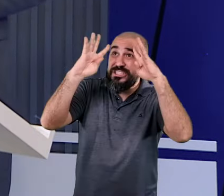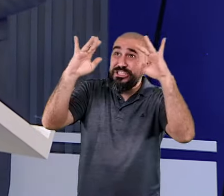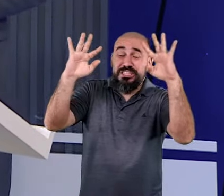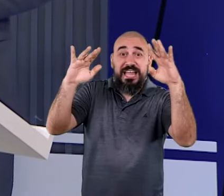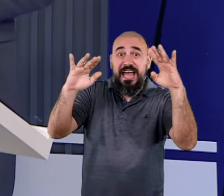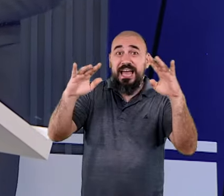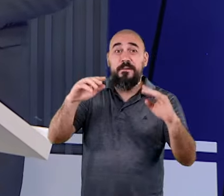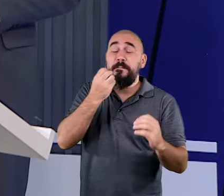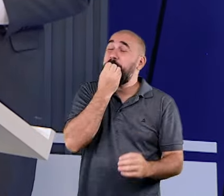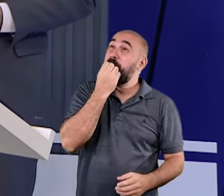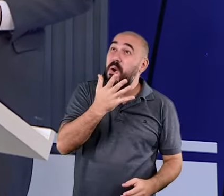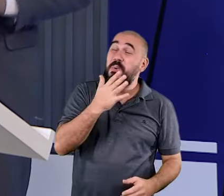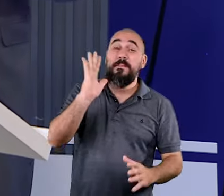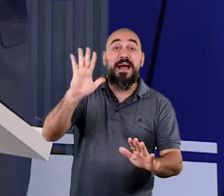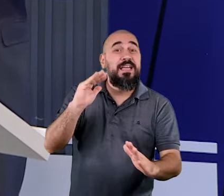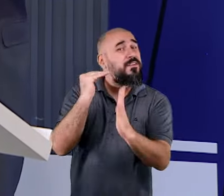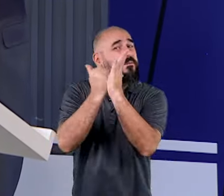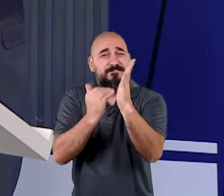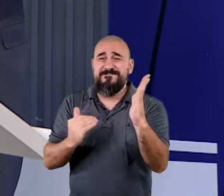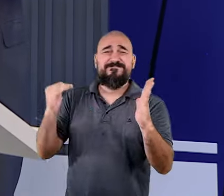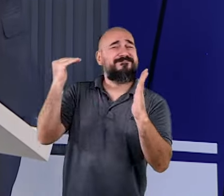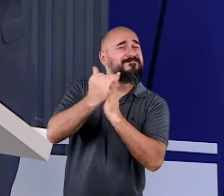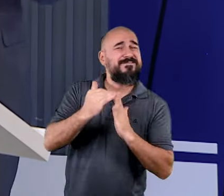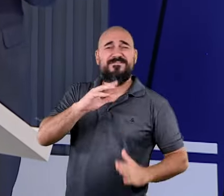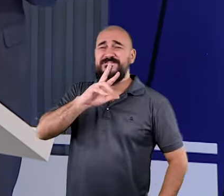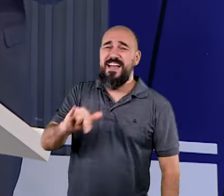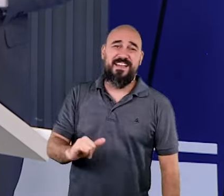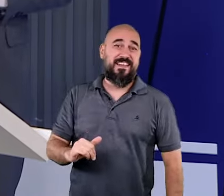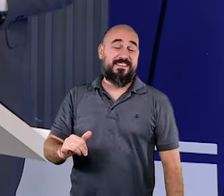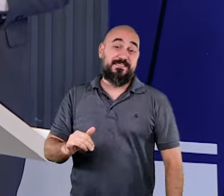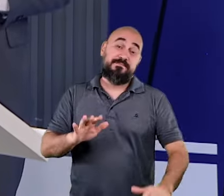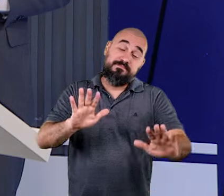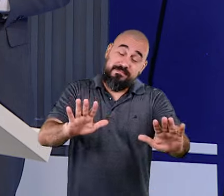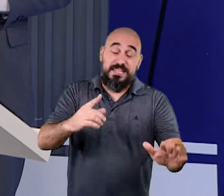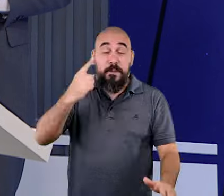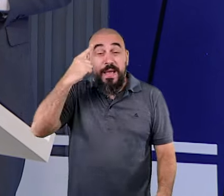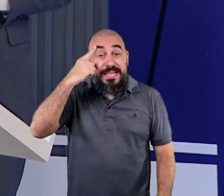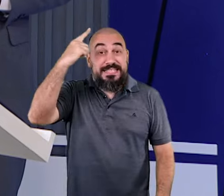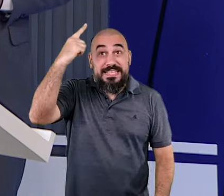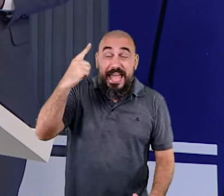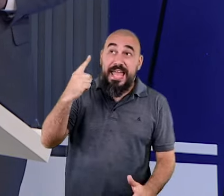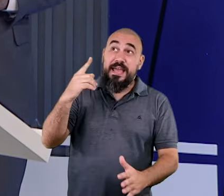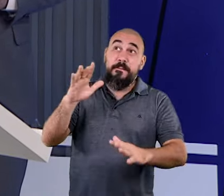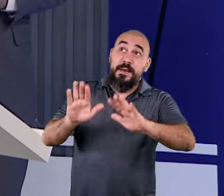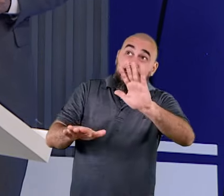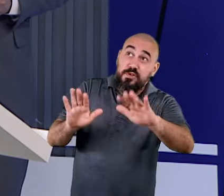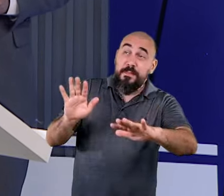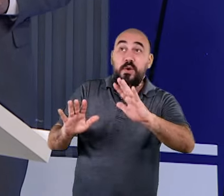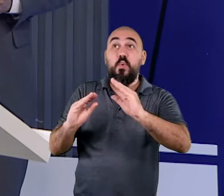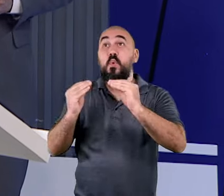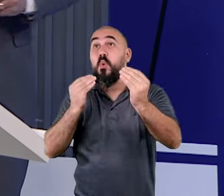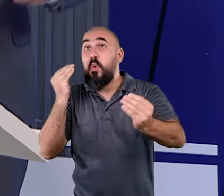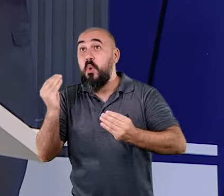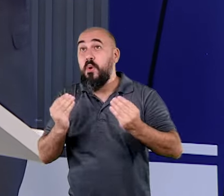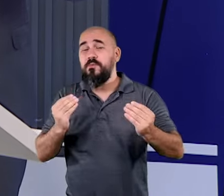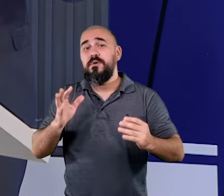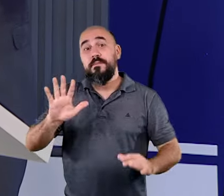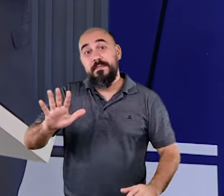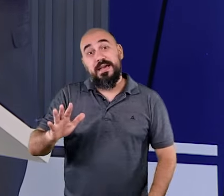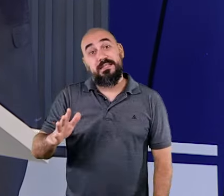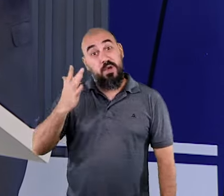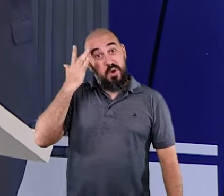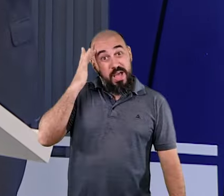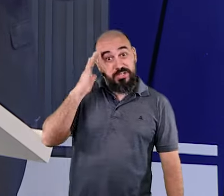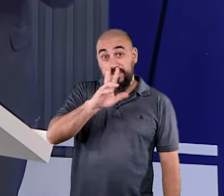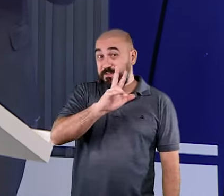vinda. Então, na Bíblia podemos ter uma ideia de como será, mas eu acredito que será